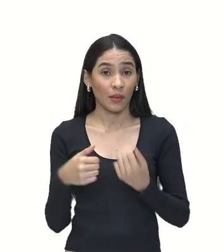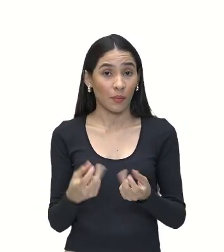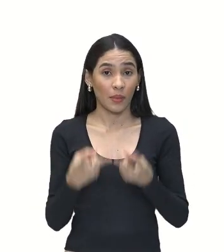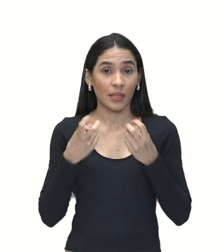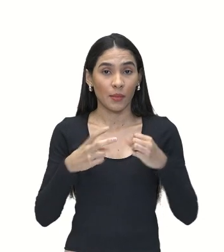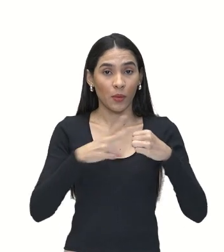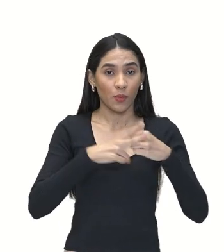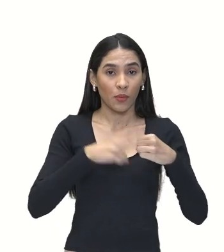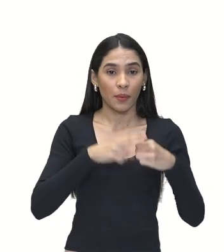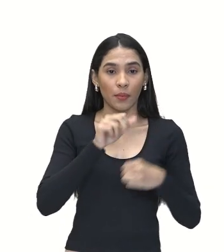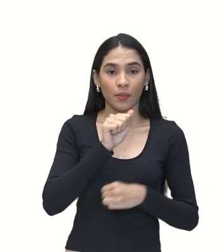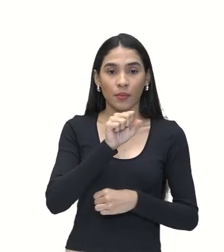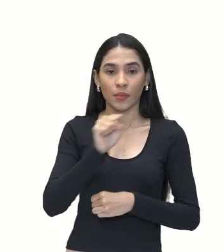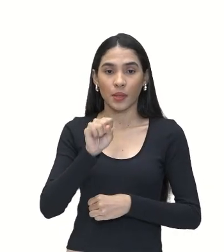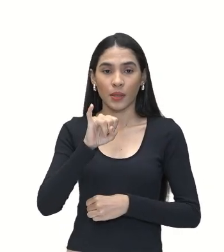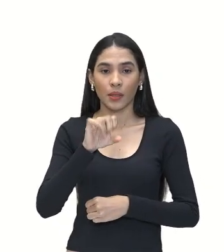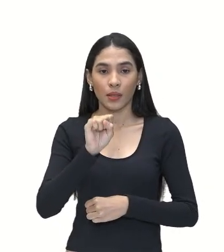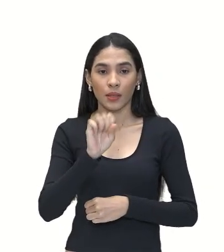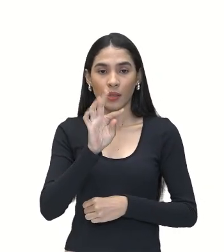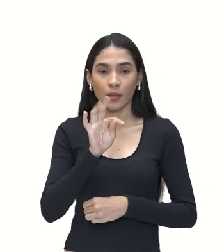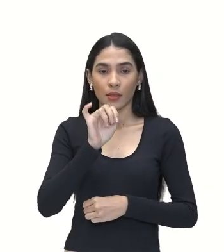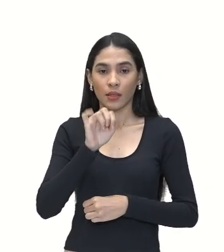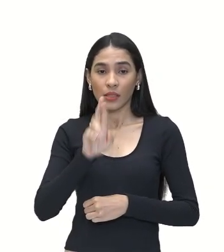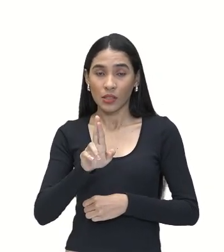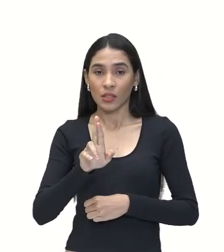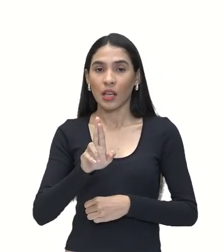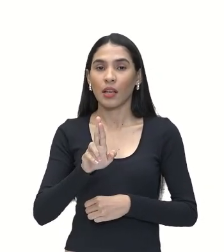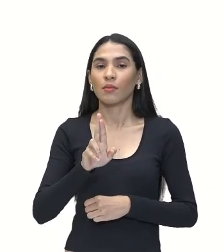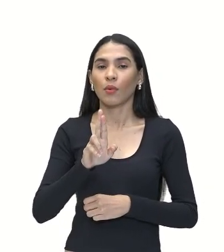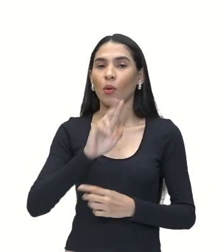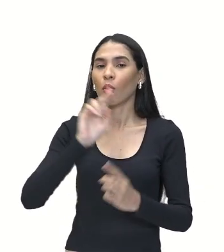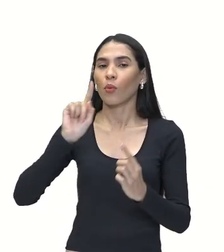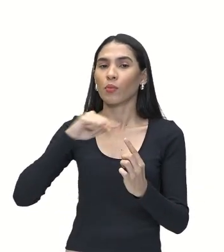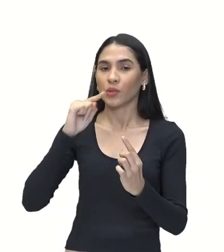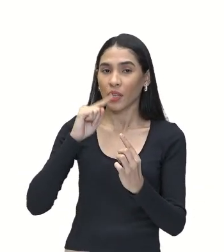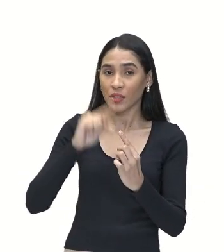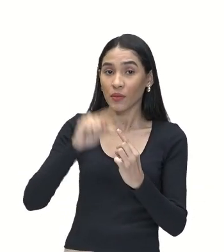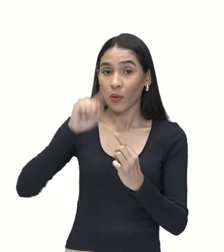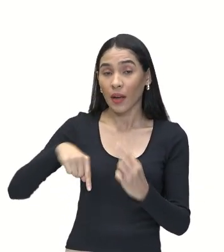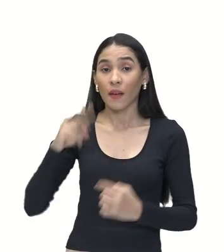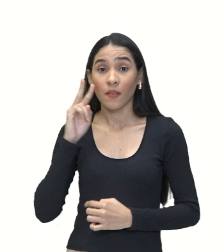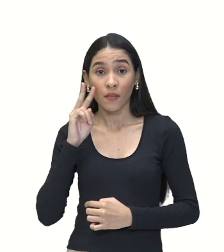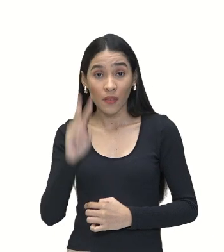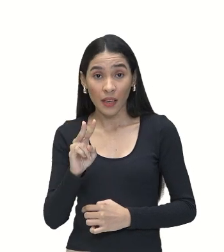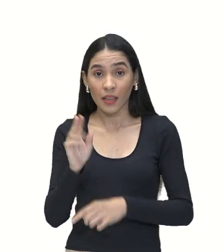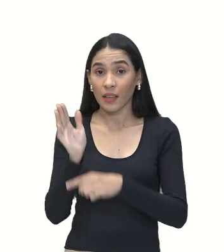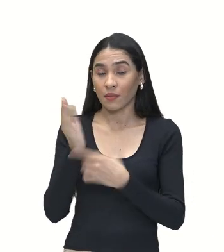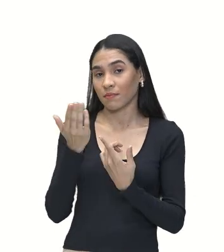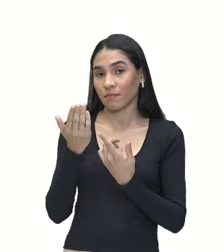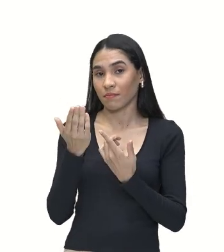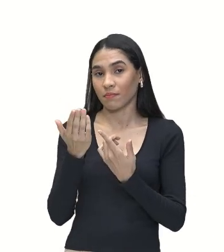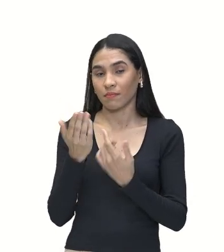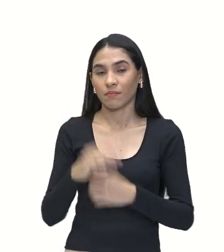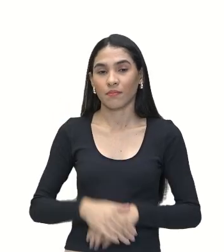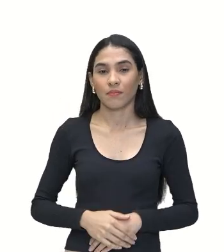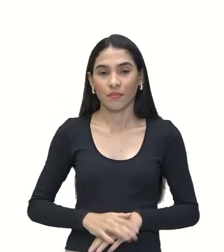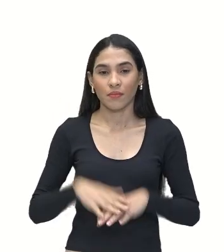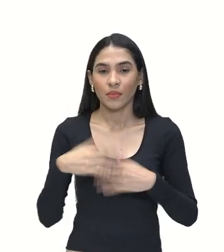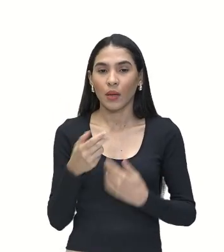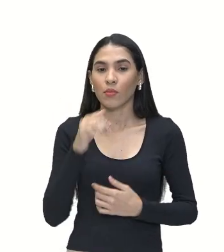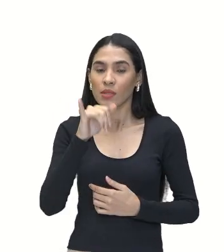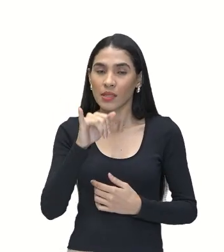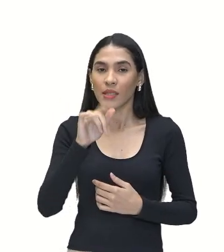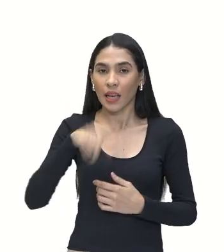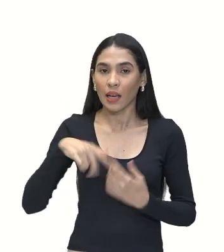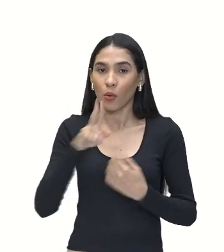verbo assistir está sendo utilizado aqui no sentido de ver, certo? Então, como este verbo está sendo utilizado nesse